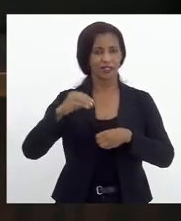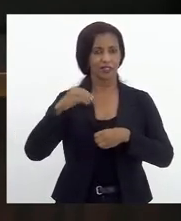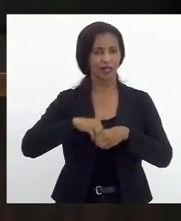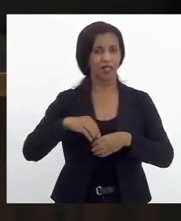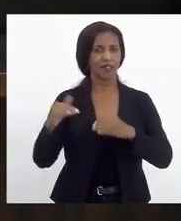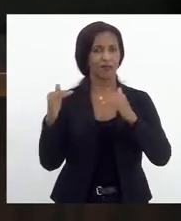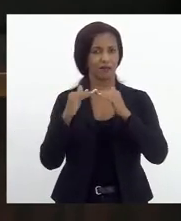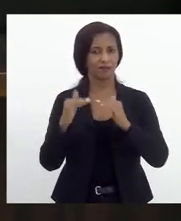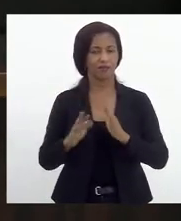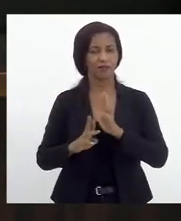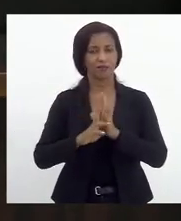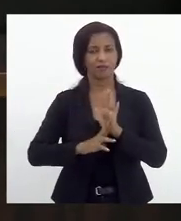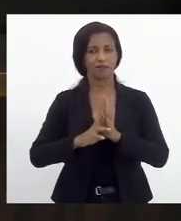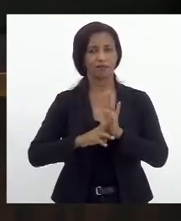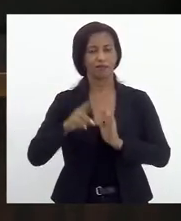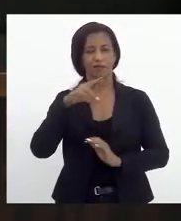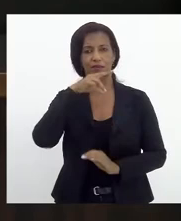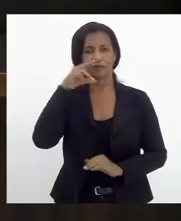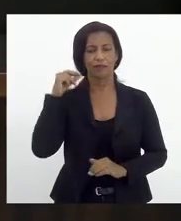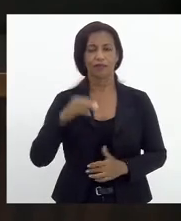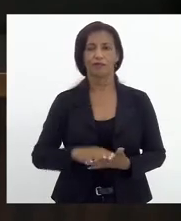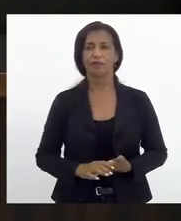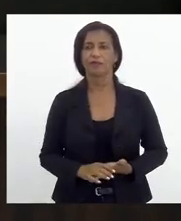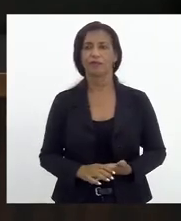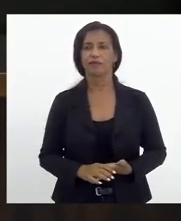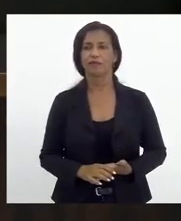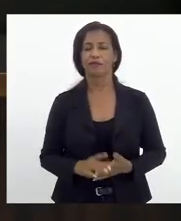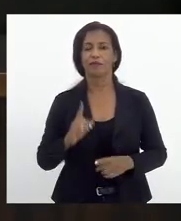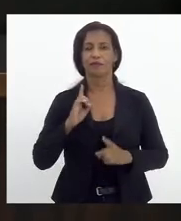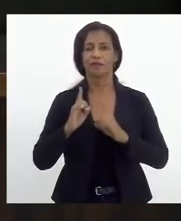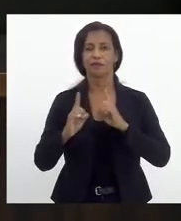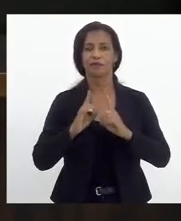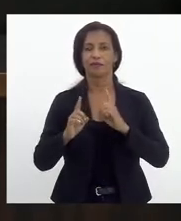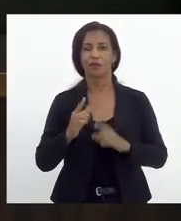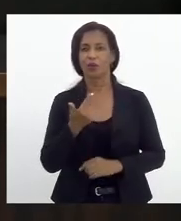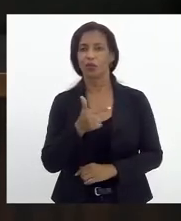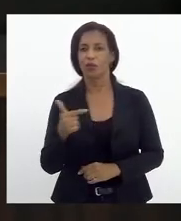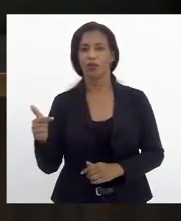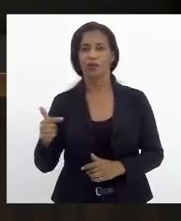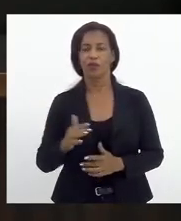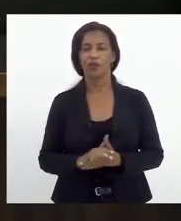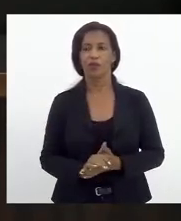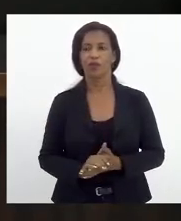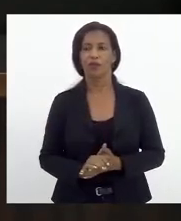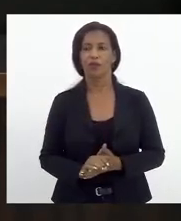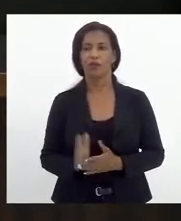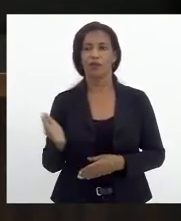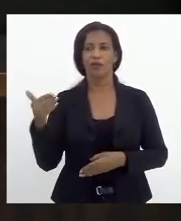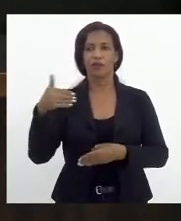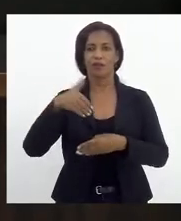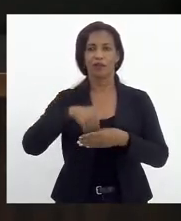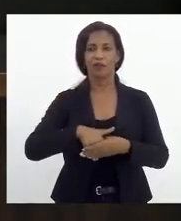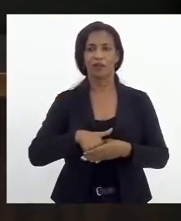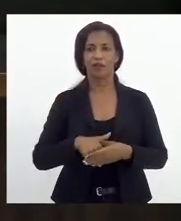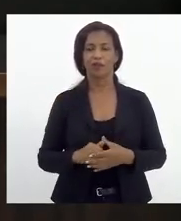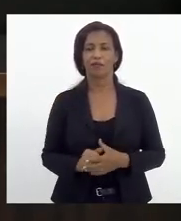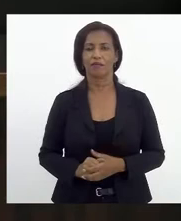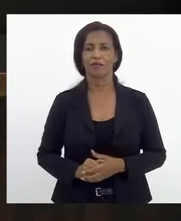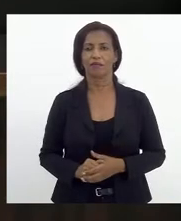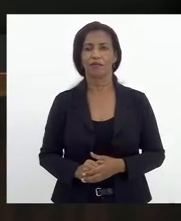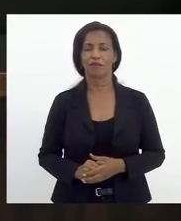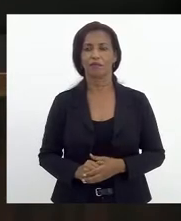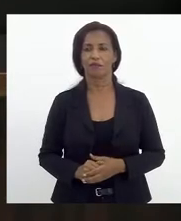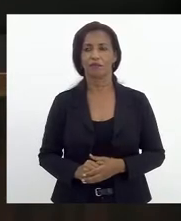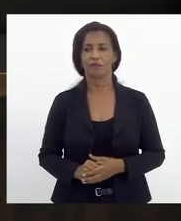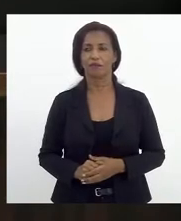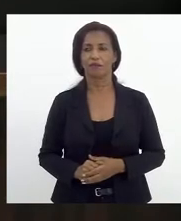favorável. O relator, deputado Rosenberg Reis. Em discussão. Não havendo quem queira discutir, encerrada a discussão. Em votação. Os senhores que